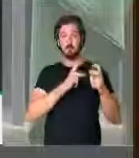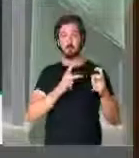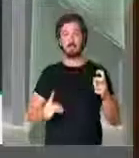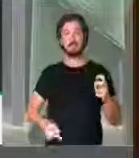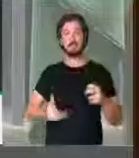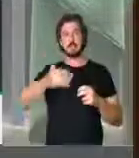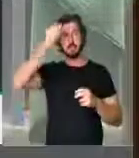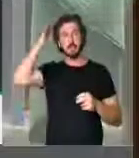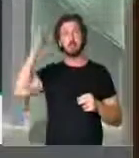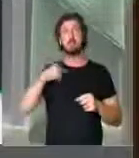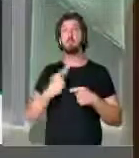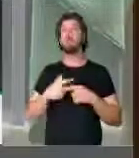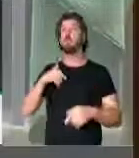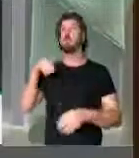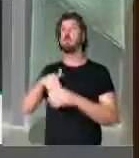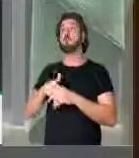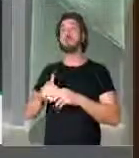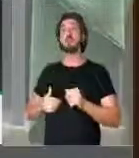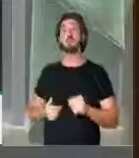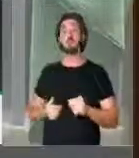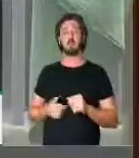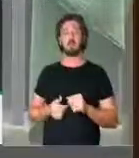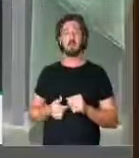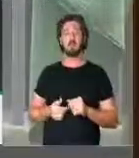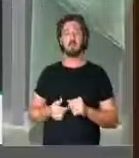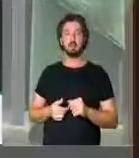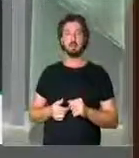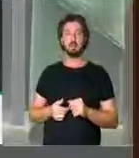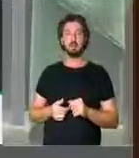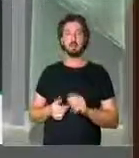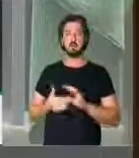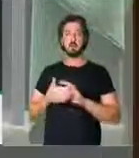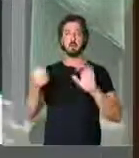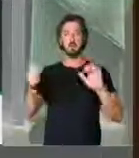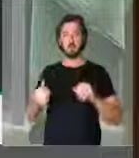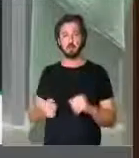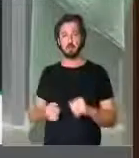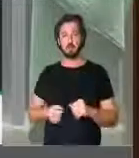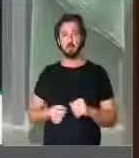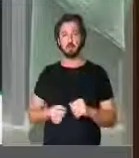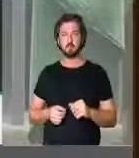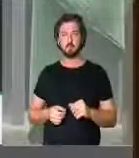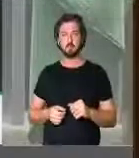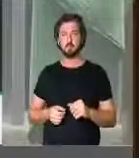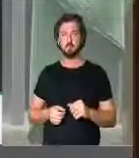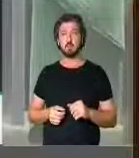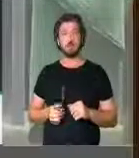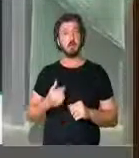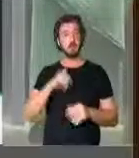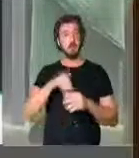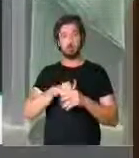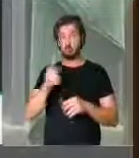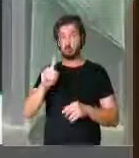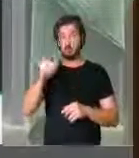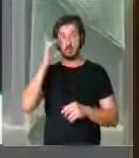porque votei a favor do impeachment. Não votei no Temer, como a maioria que hoje fala contra o atual presidente.